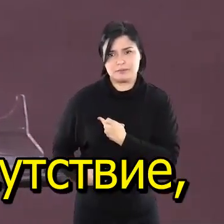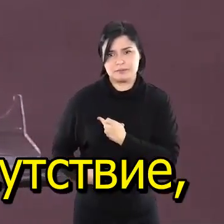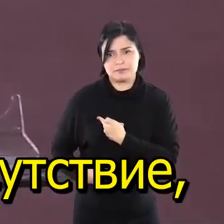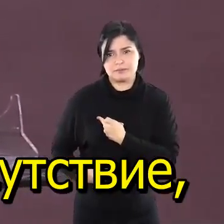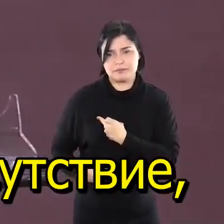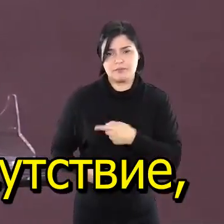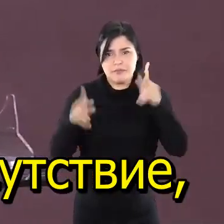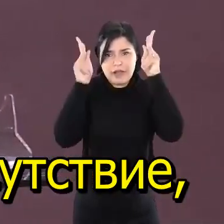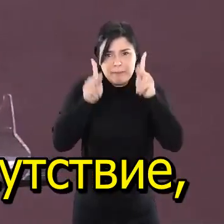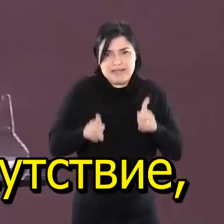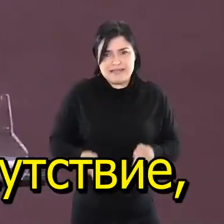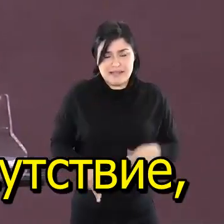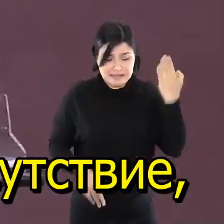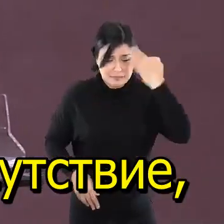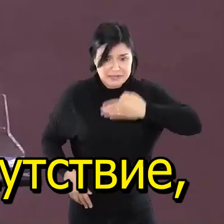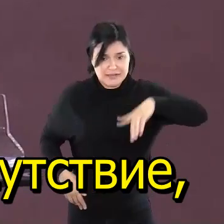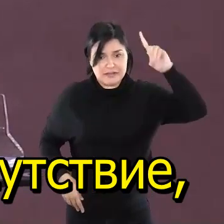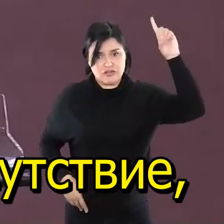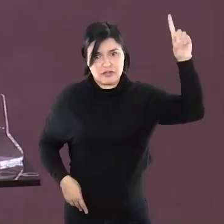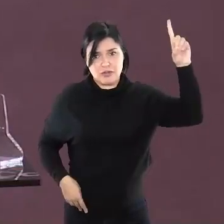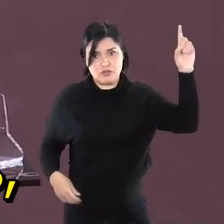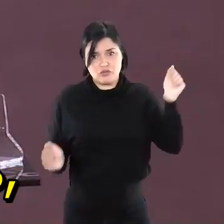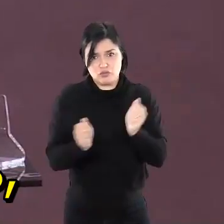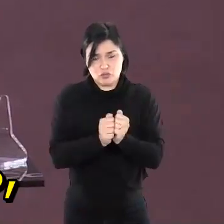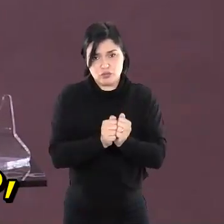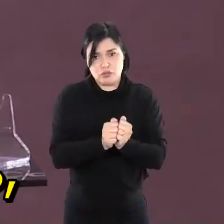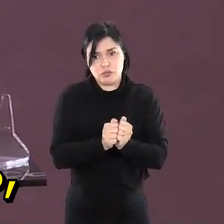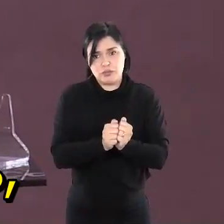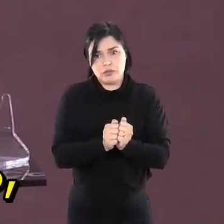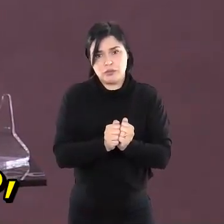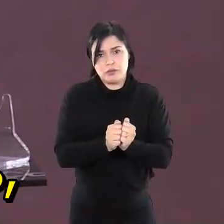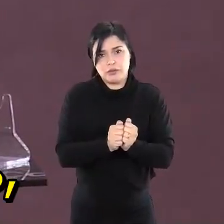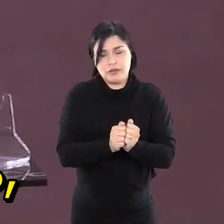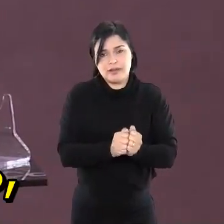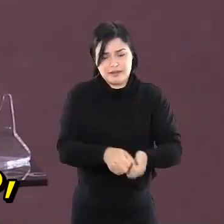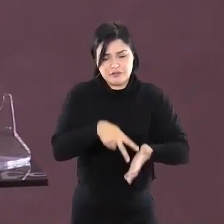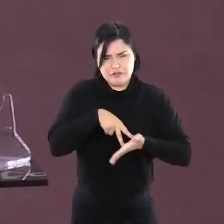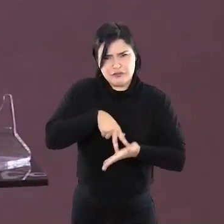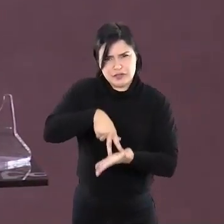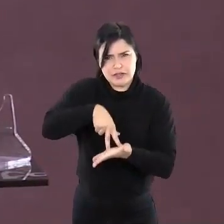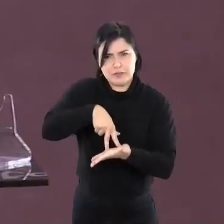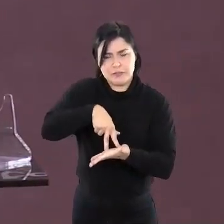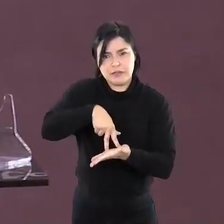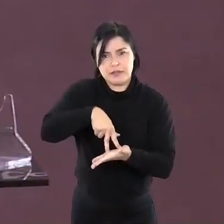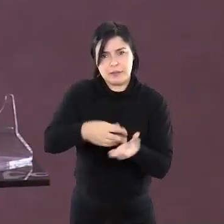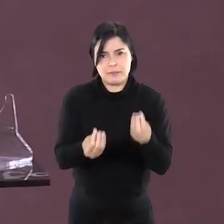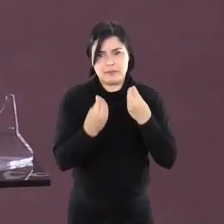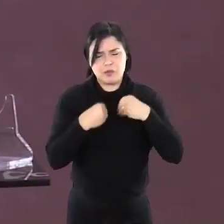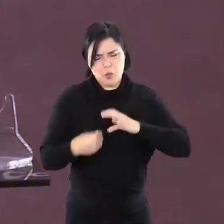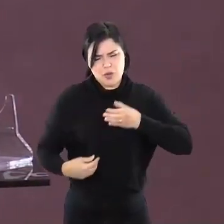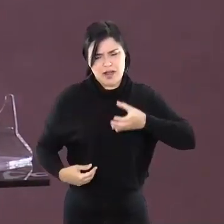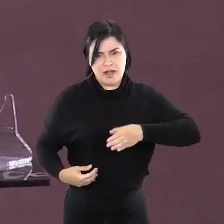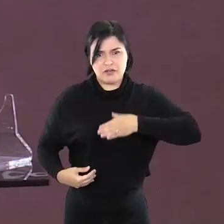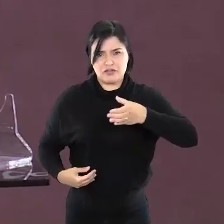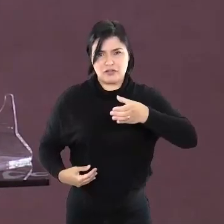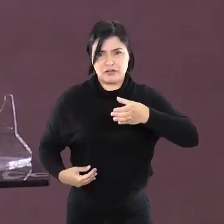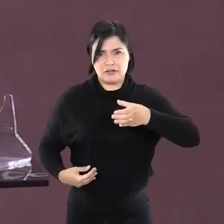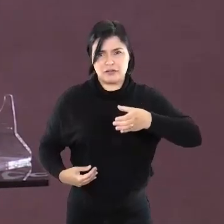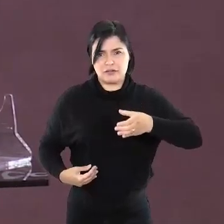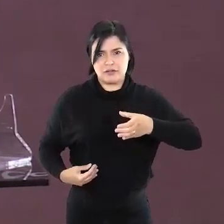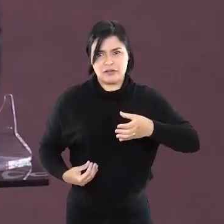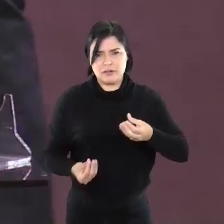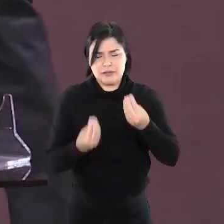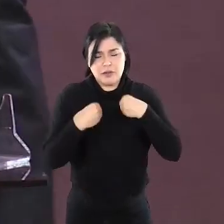dele comigo é uma presença que vai me dar segurança, me dar coragem, me